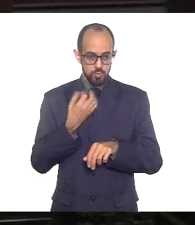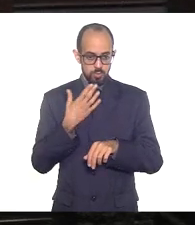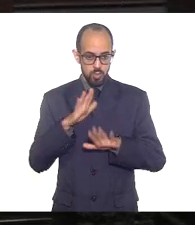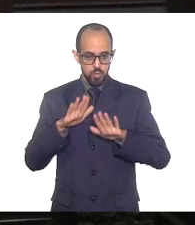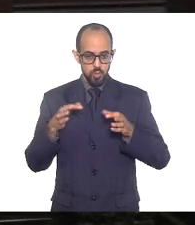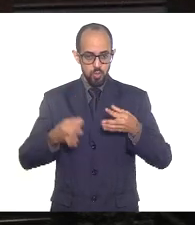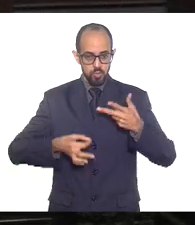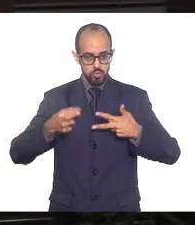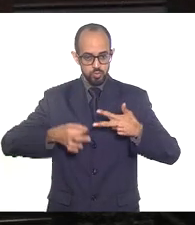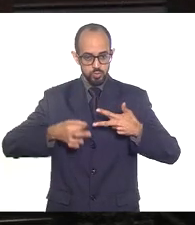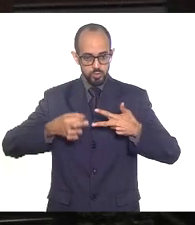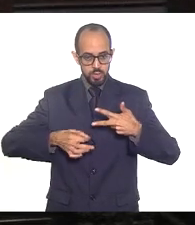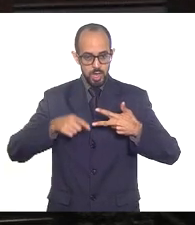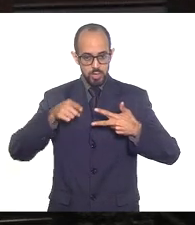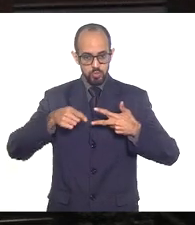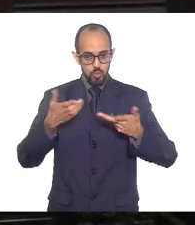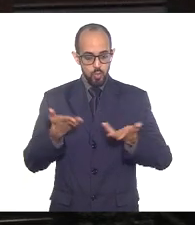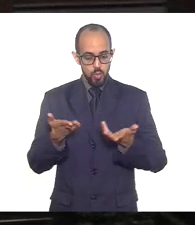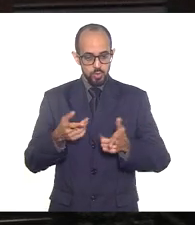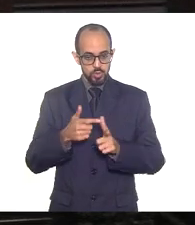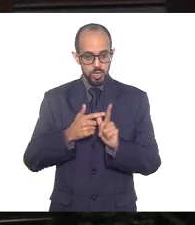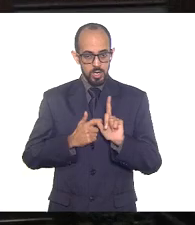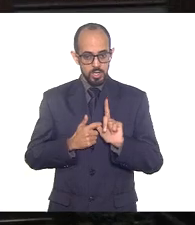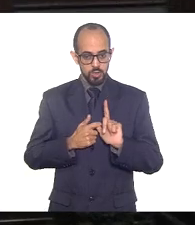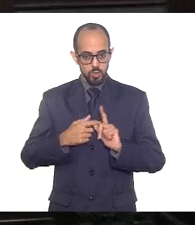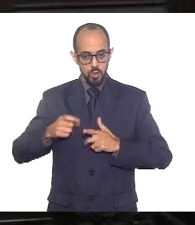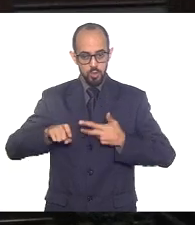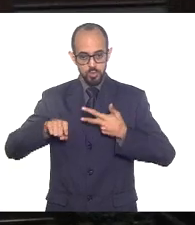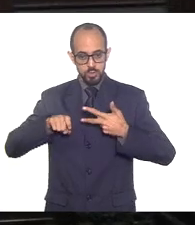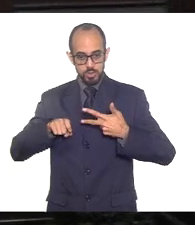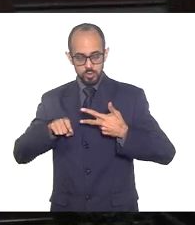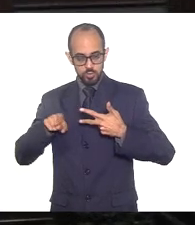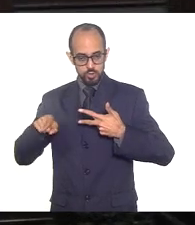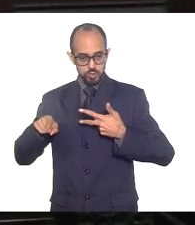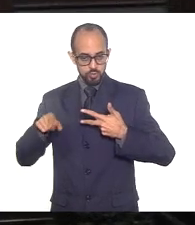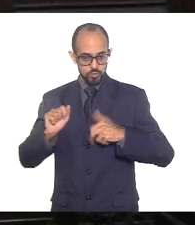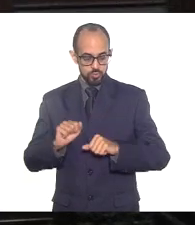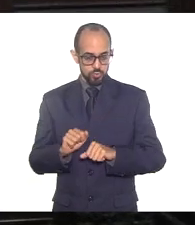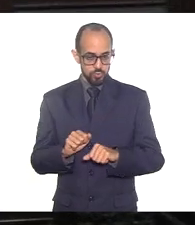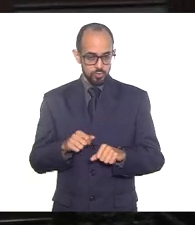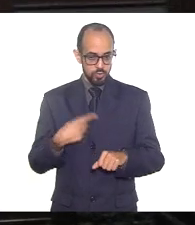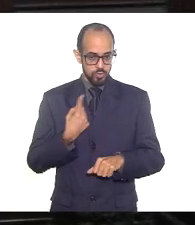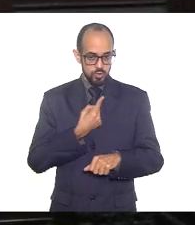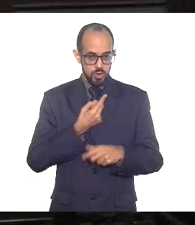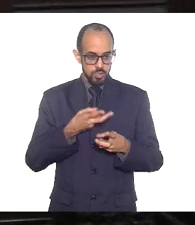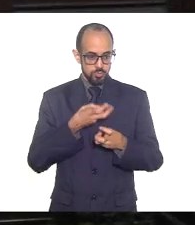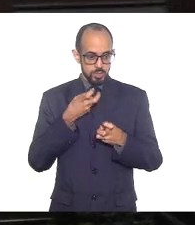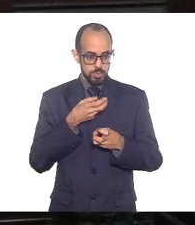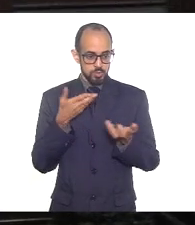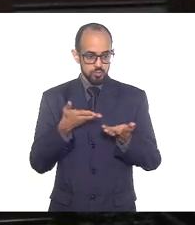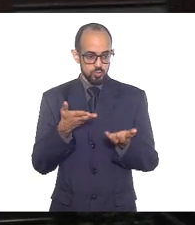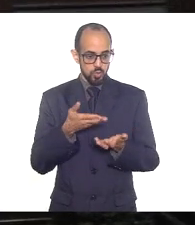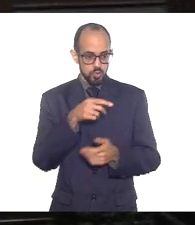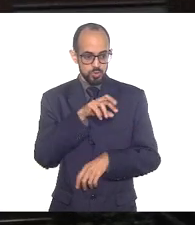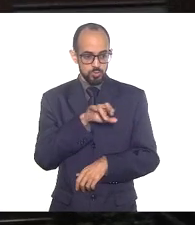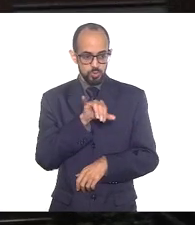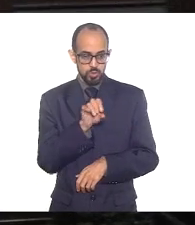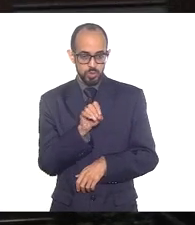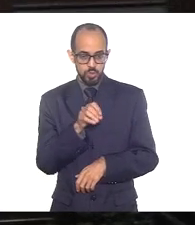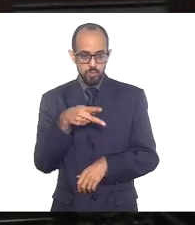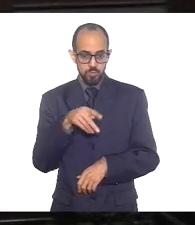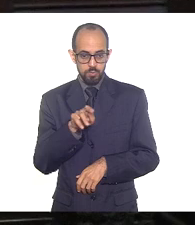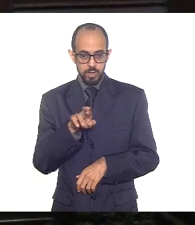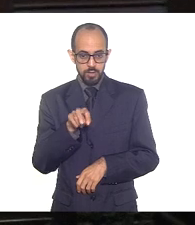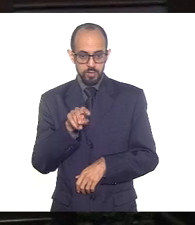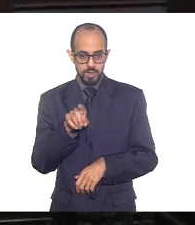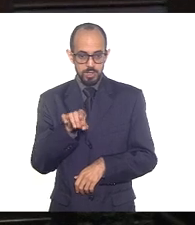Hoje é a criador do executivo e a gente viu isso na nossa CPI do Rio previdência é o